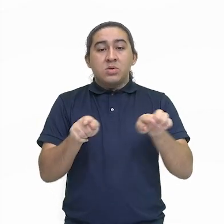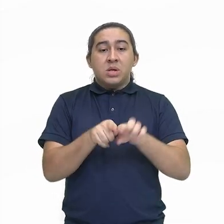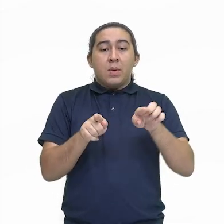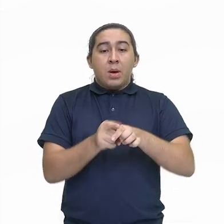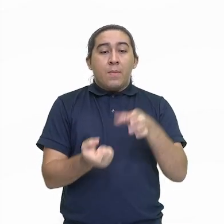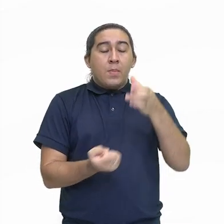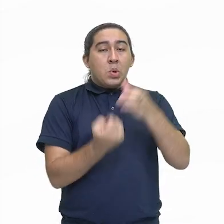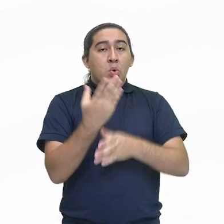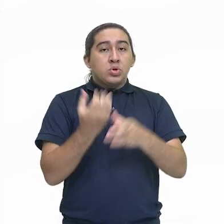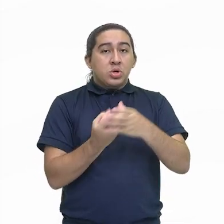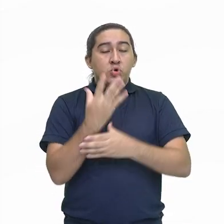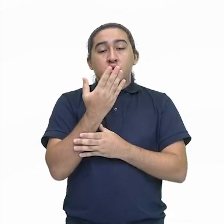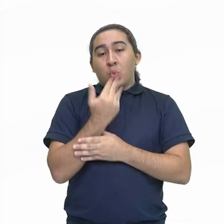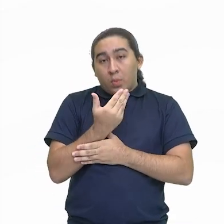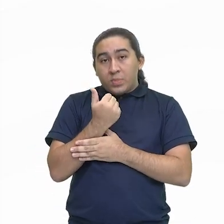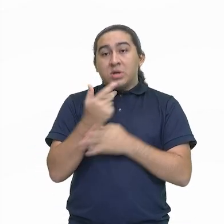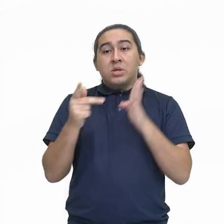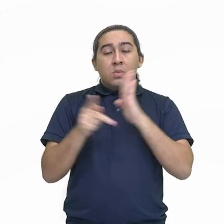alimento